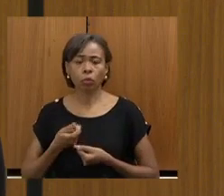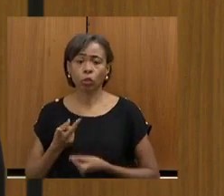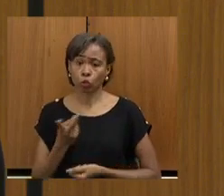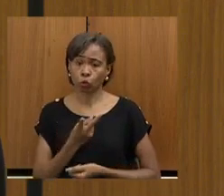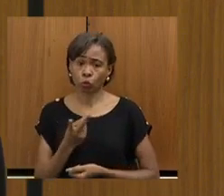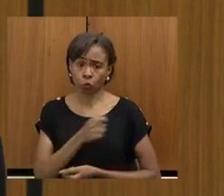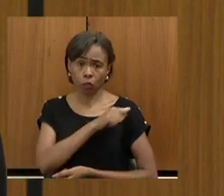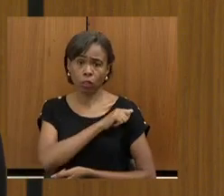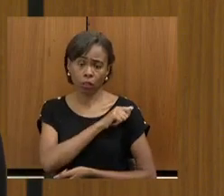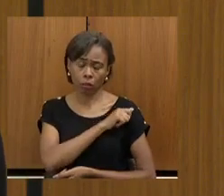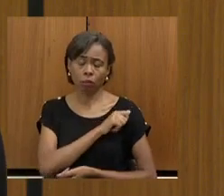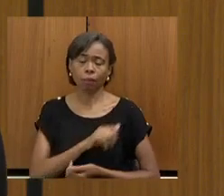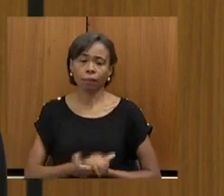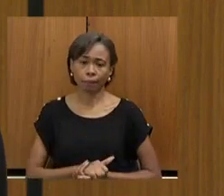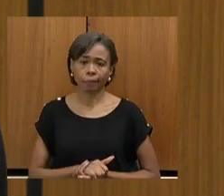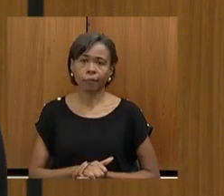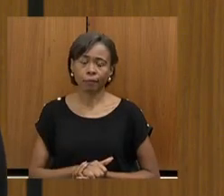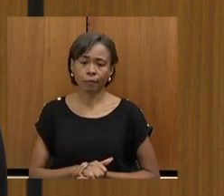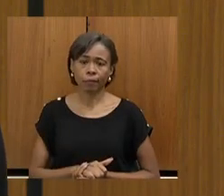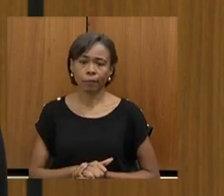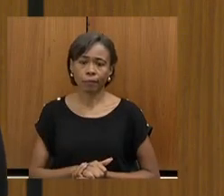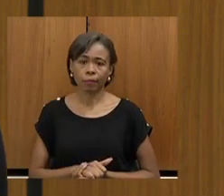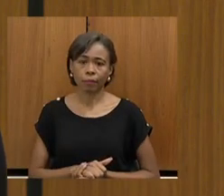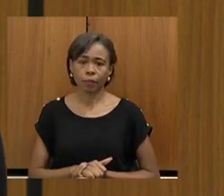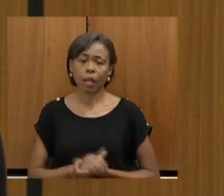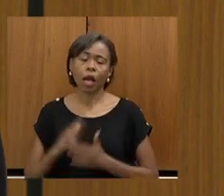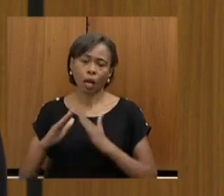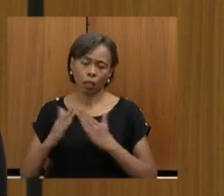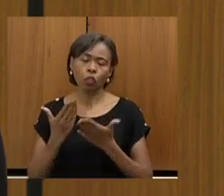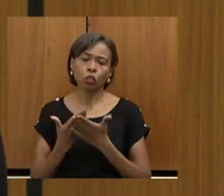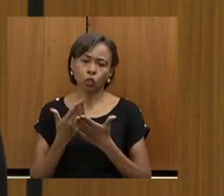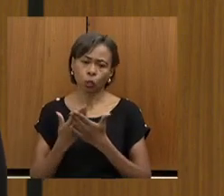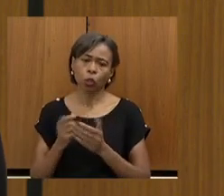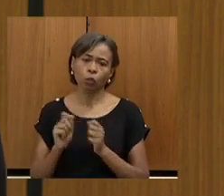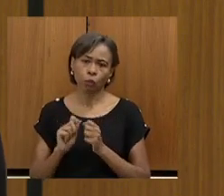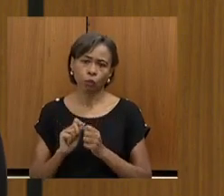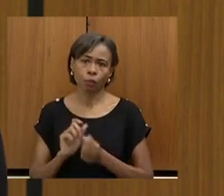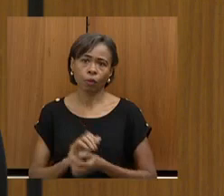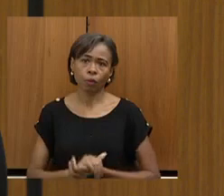tem sido propiciado pela Escola Santo Tomás de Aquino.